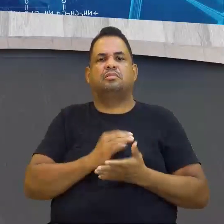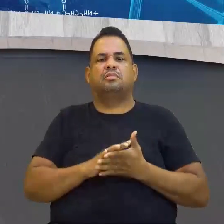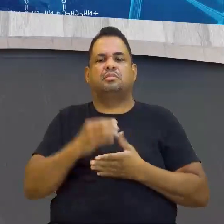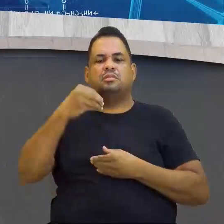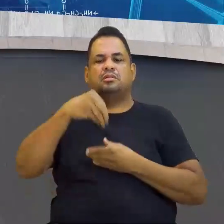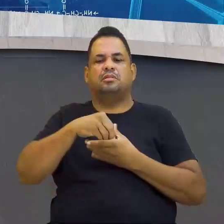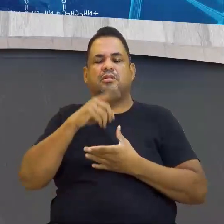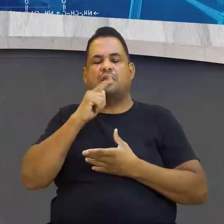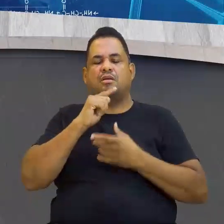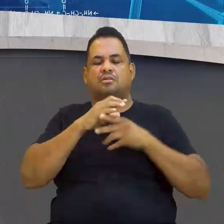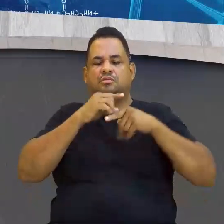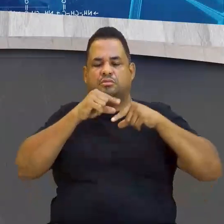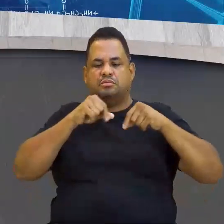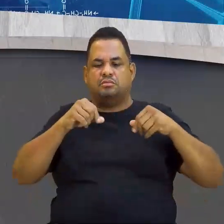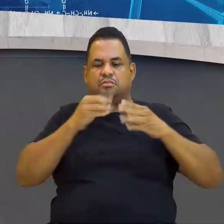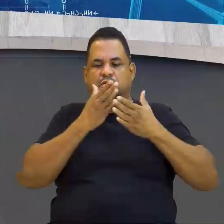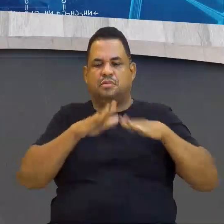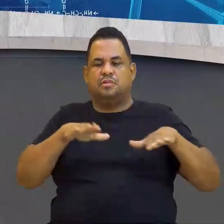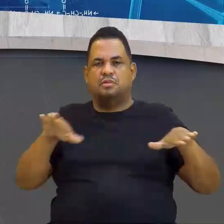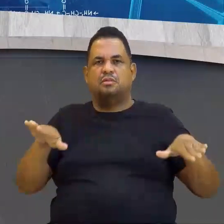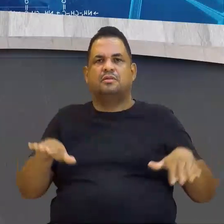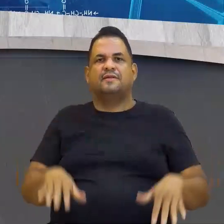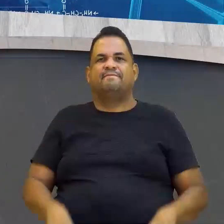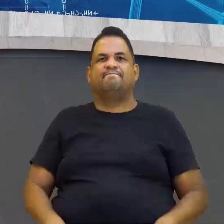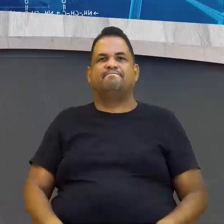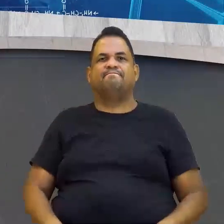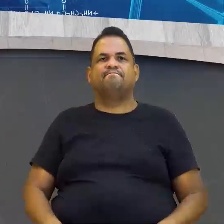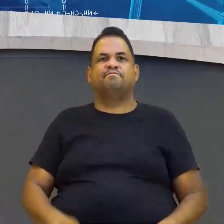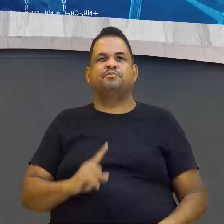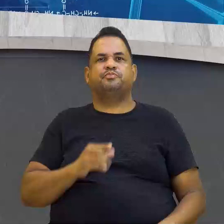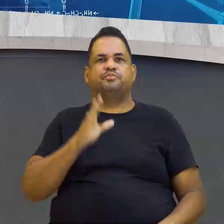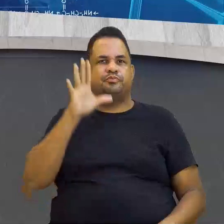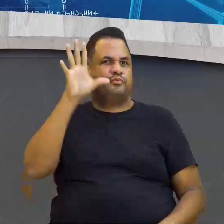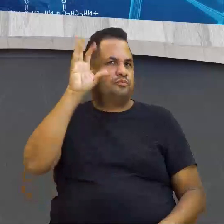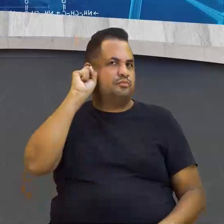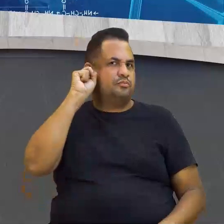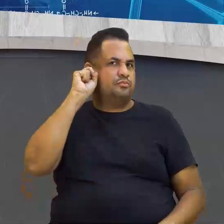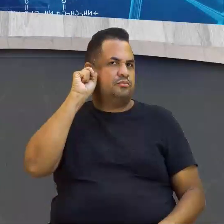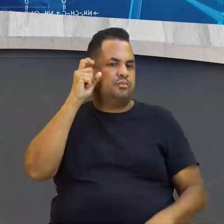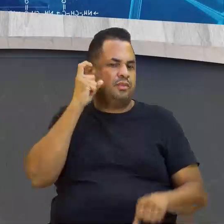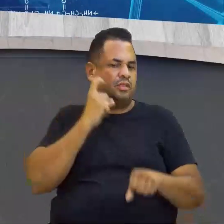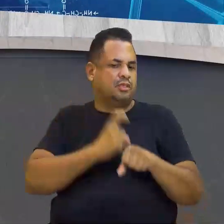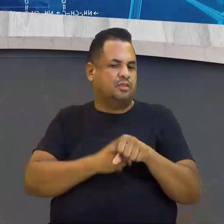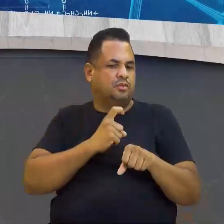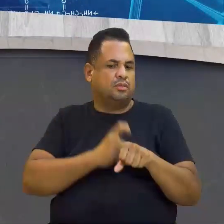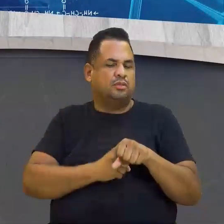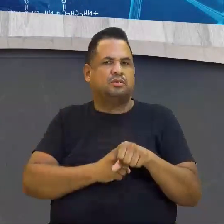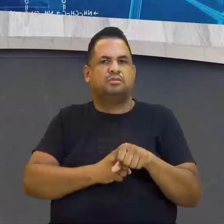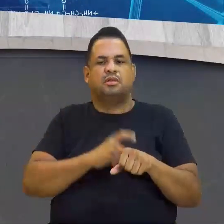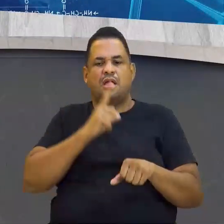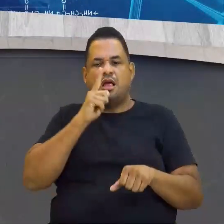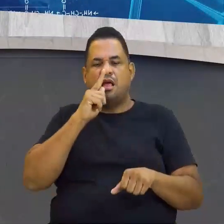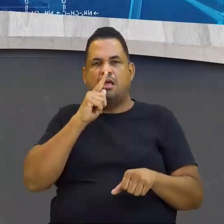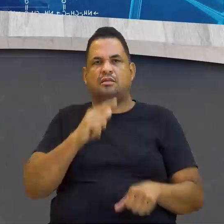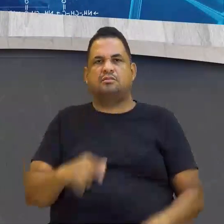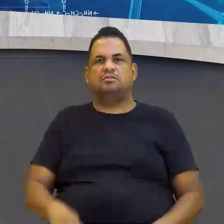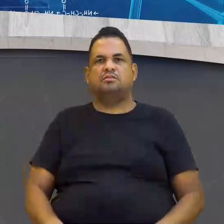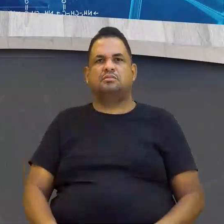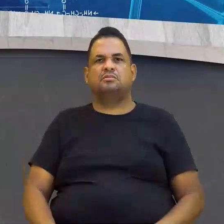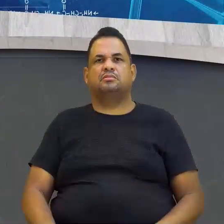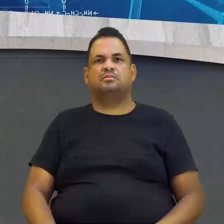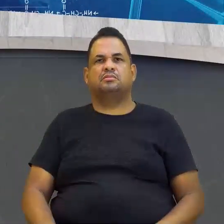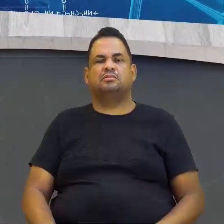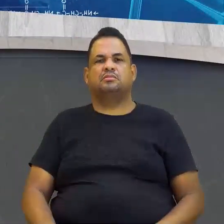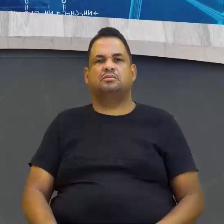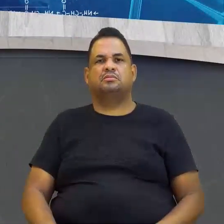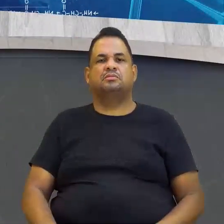água salgada. E você, já ouviu falar em dureza da água? Não? Já? Então, se